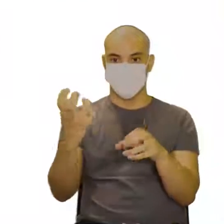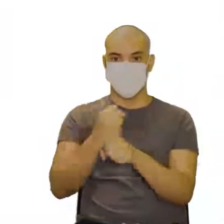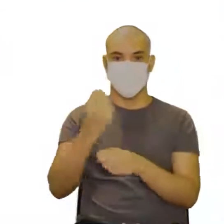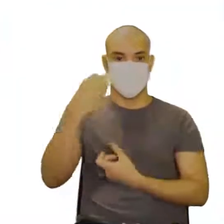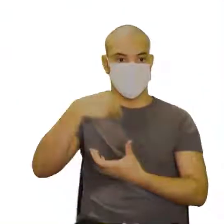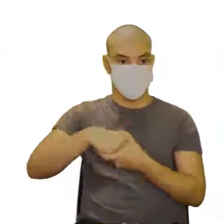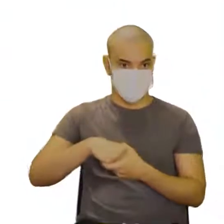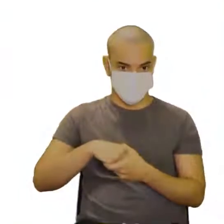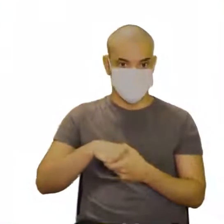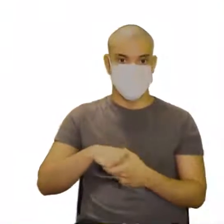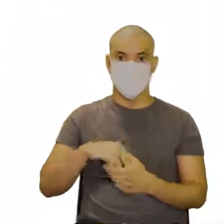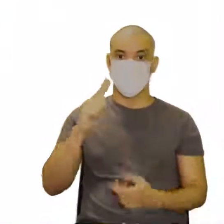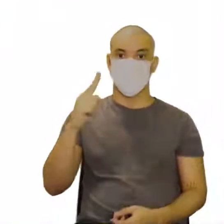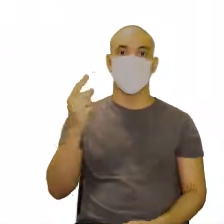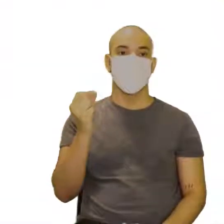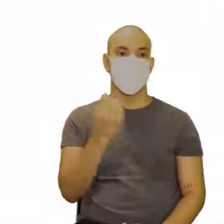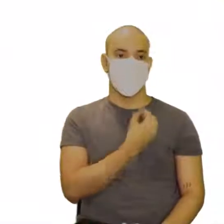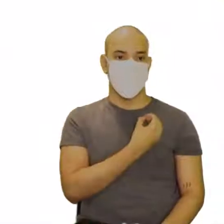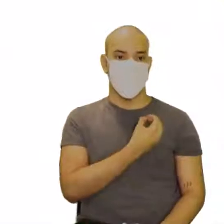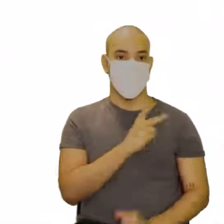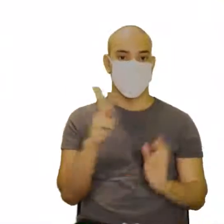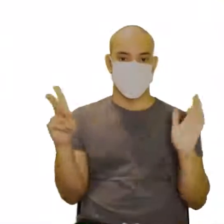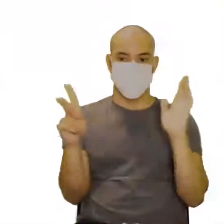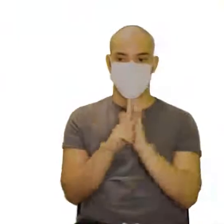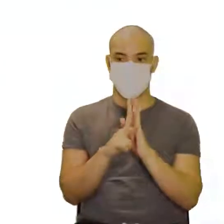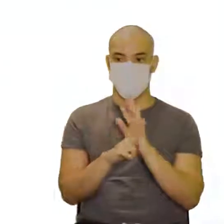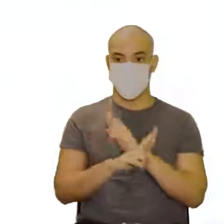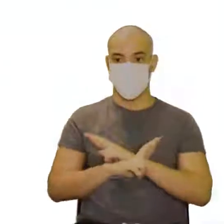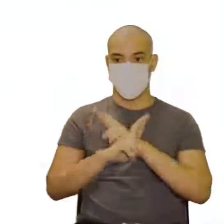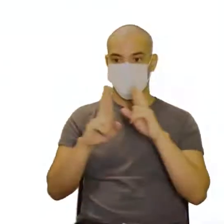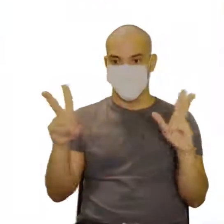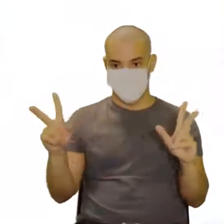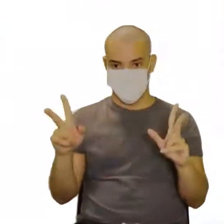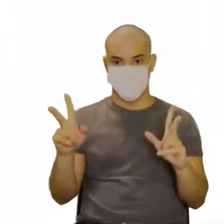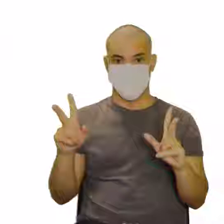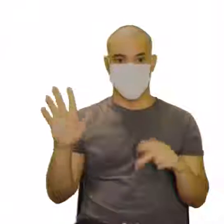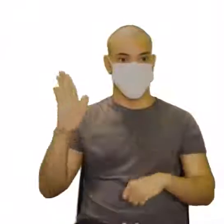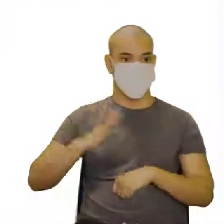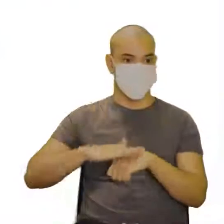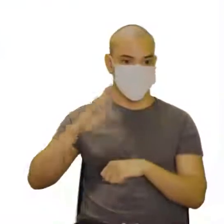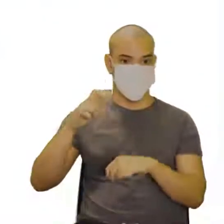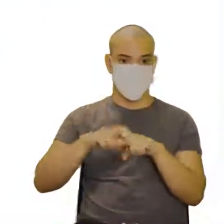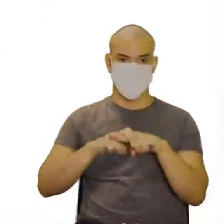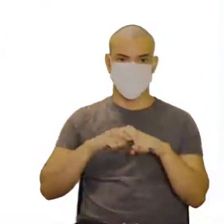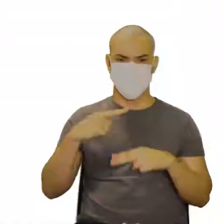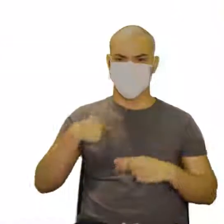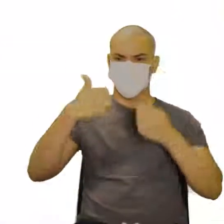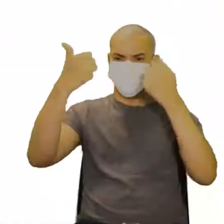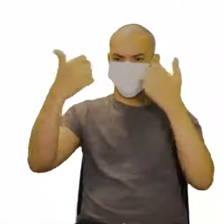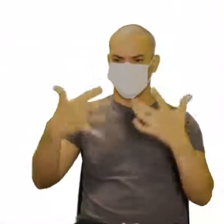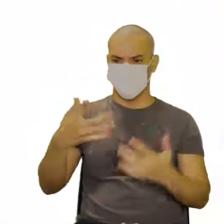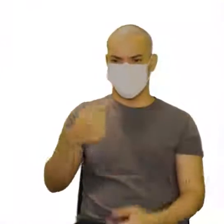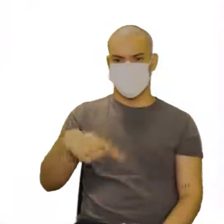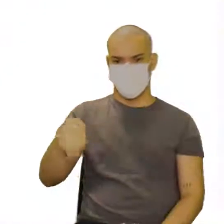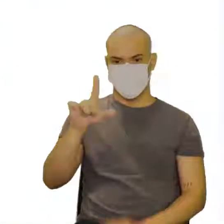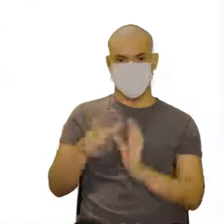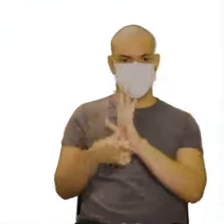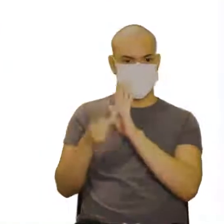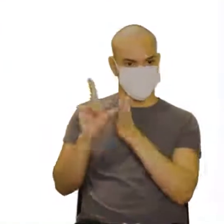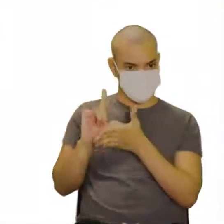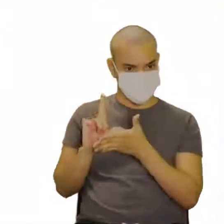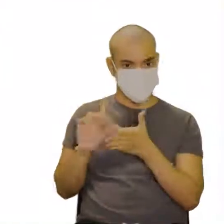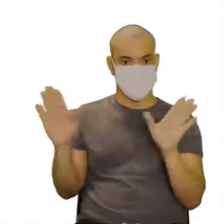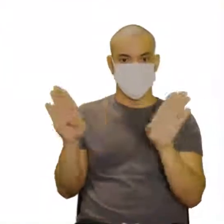uma carga de valor próprio, diferente da carga acumulada pelo demais. Isso eu falei para vocês também. E, no